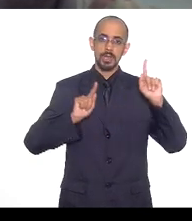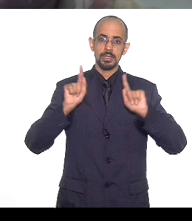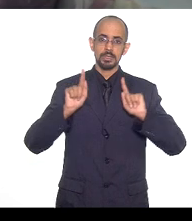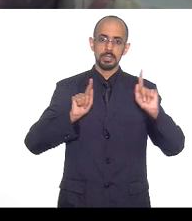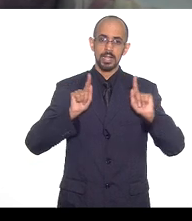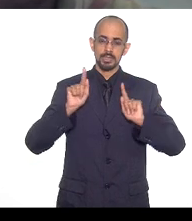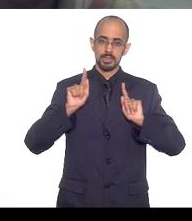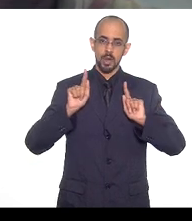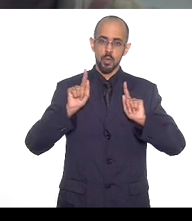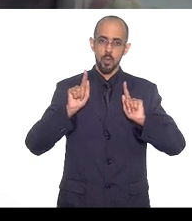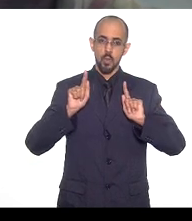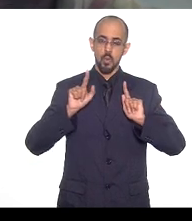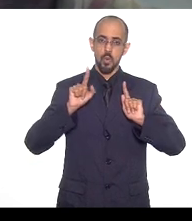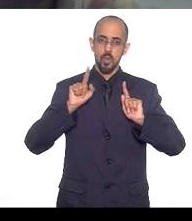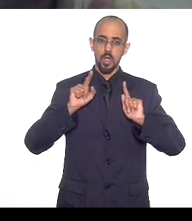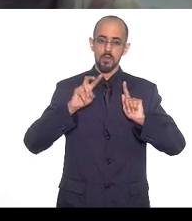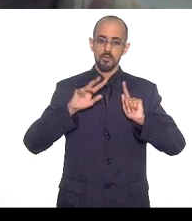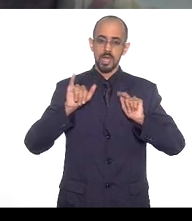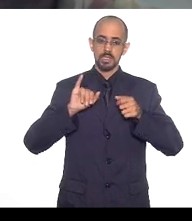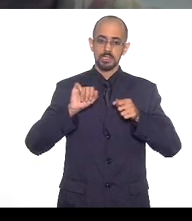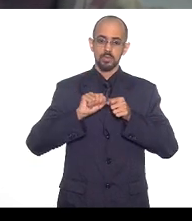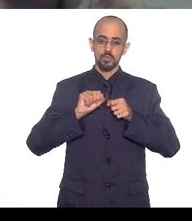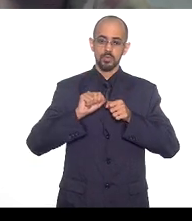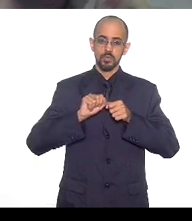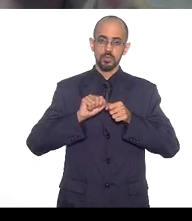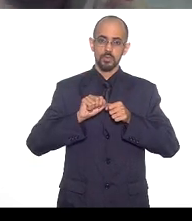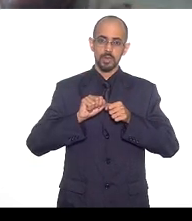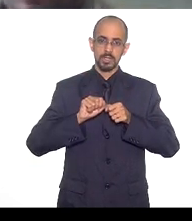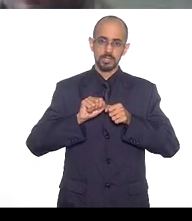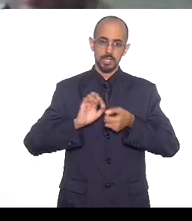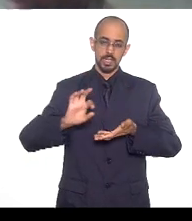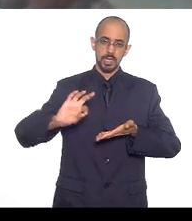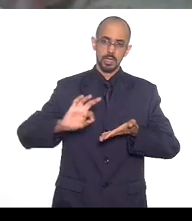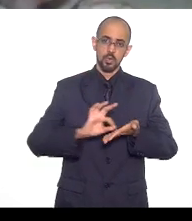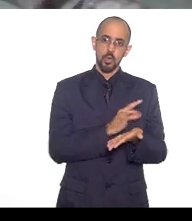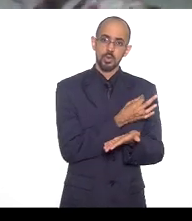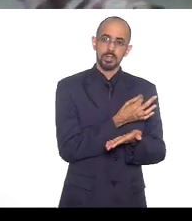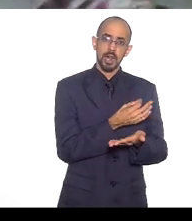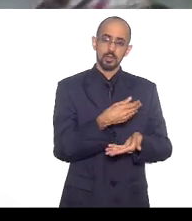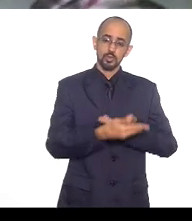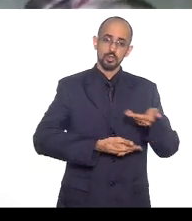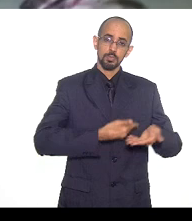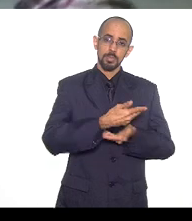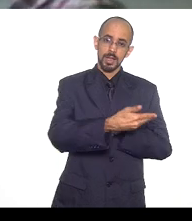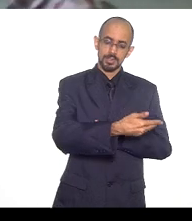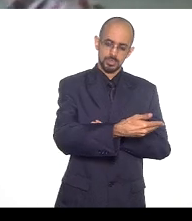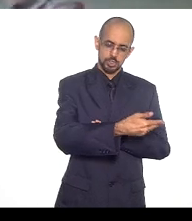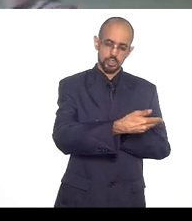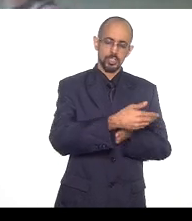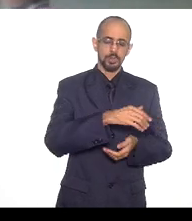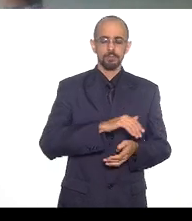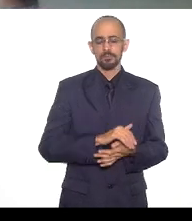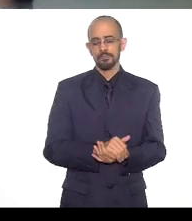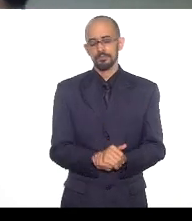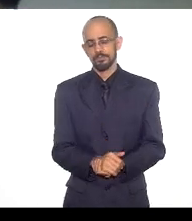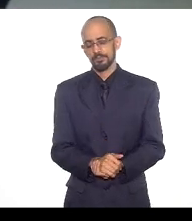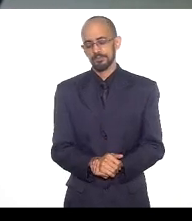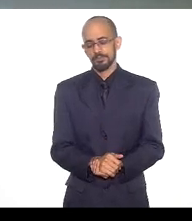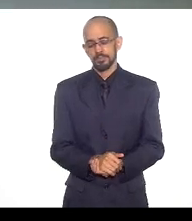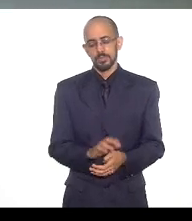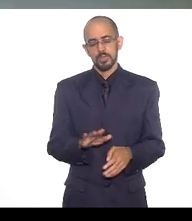sob o contrato de partilha, no excedente da cessão onerosa, né?